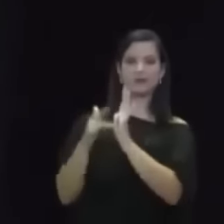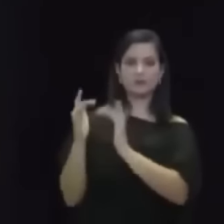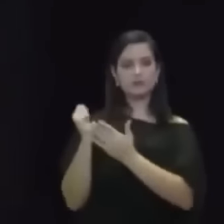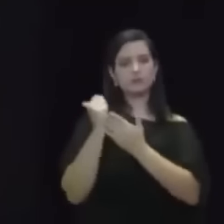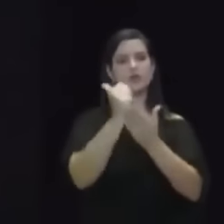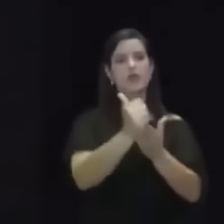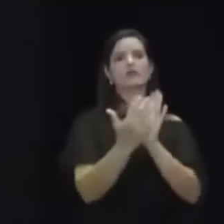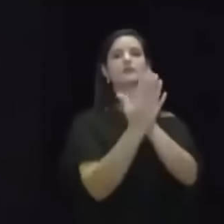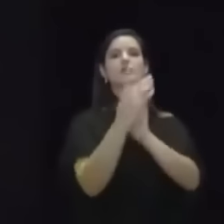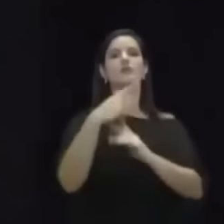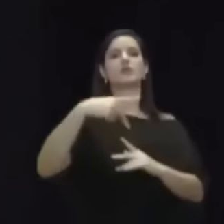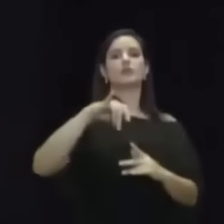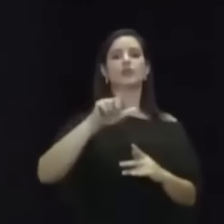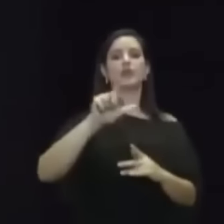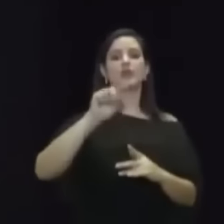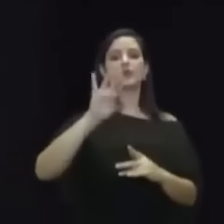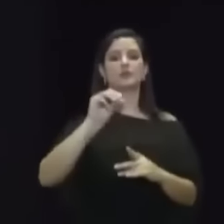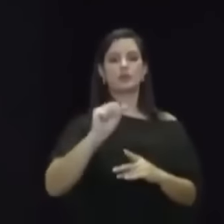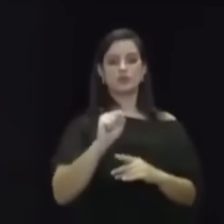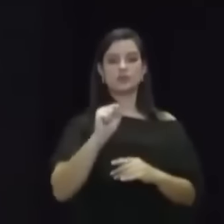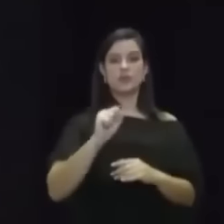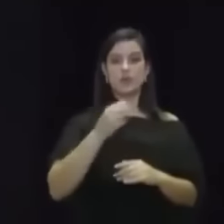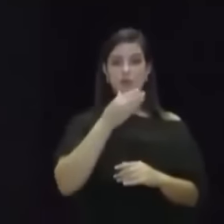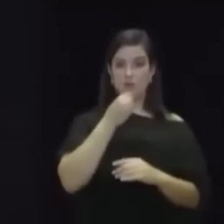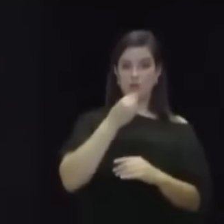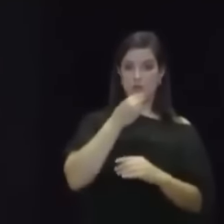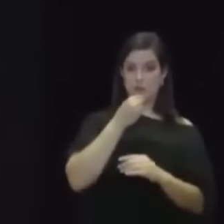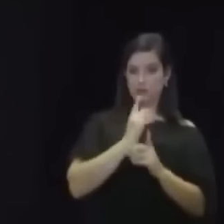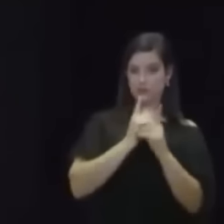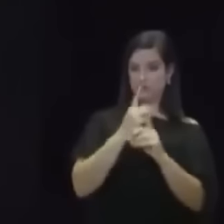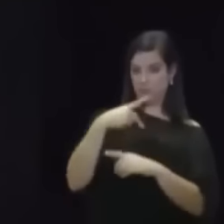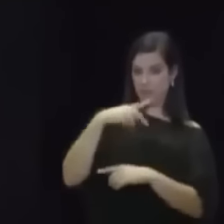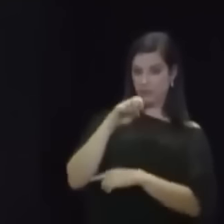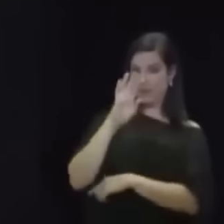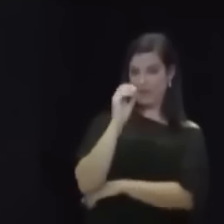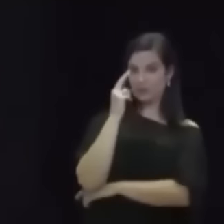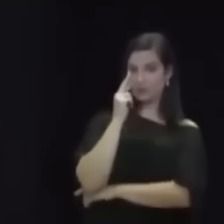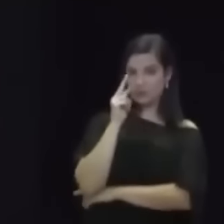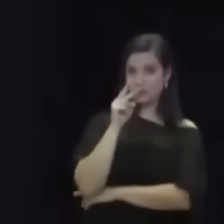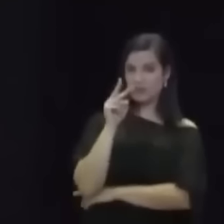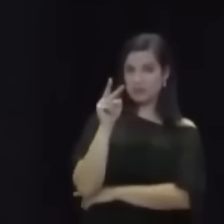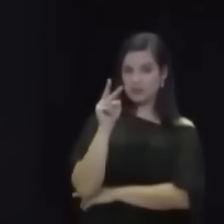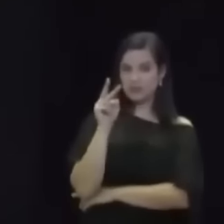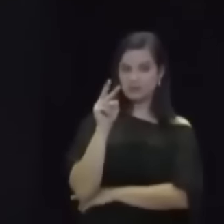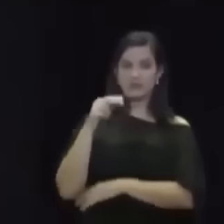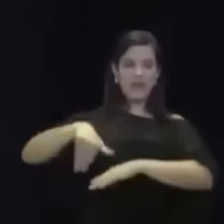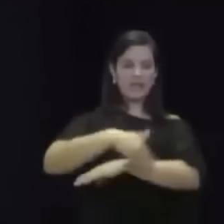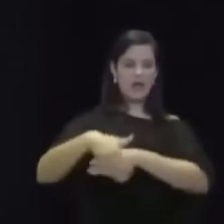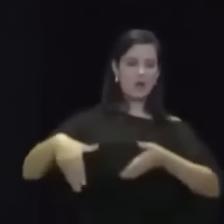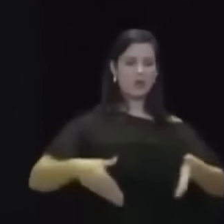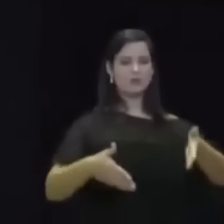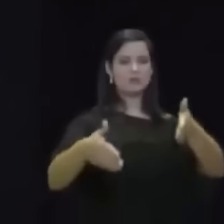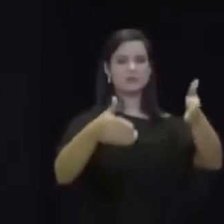morte e cruz, e Pedro não está lá. Jesus sai carregando aquela cruz pelas ruas de Jerusalém, é outro Simão que